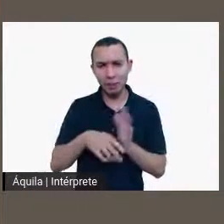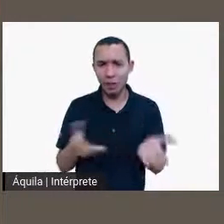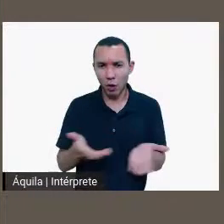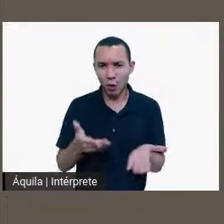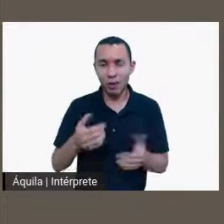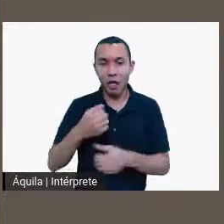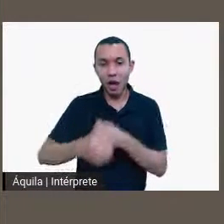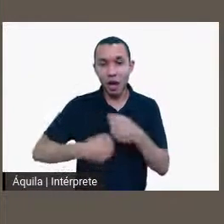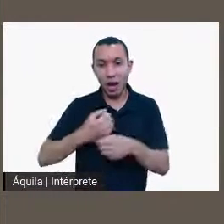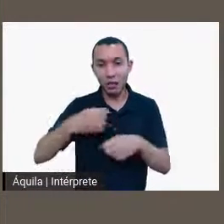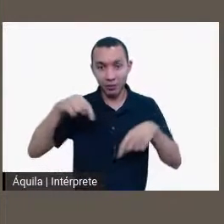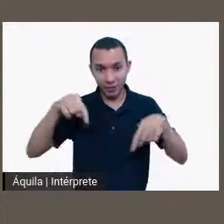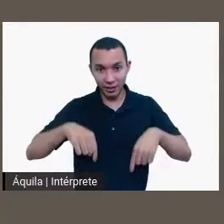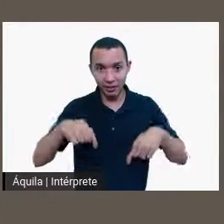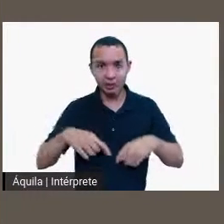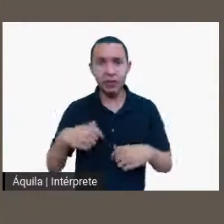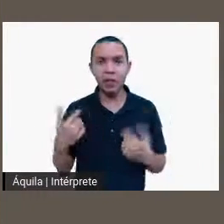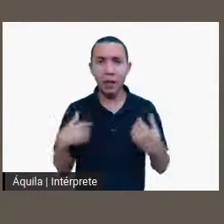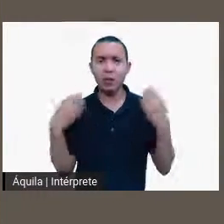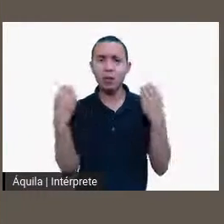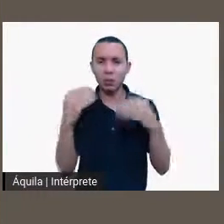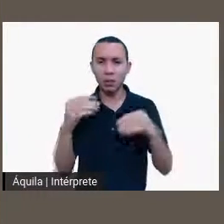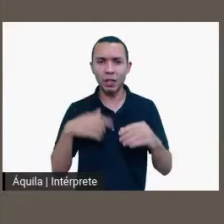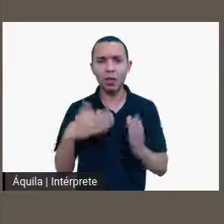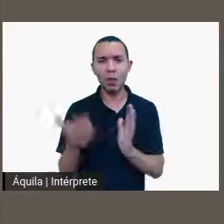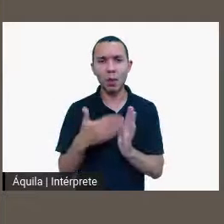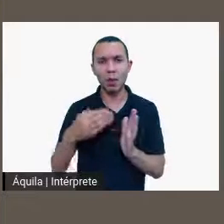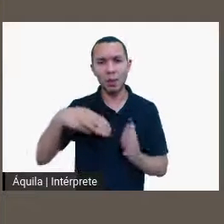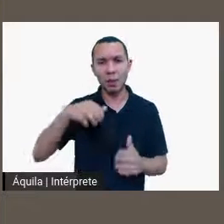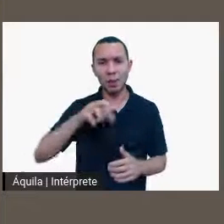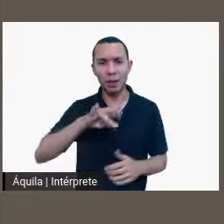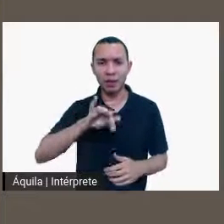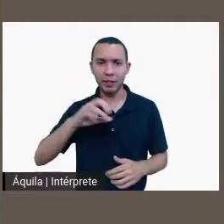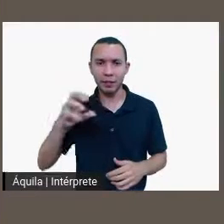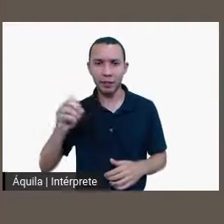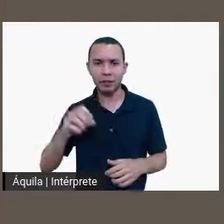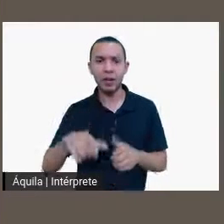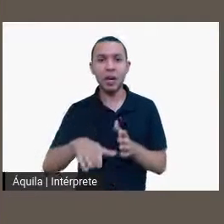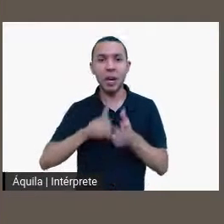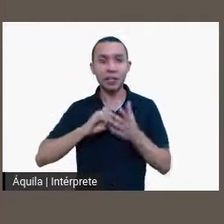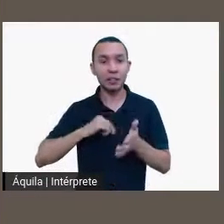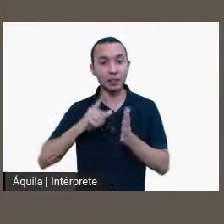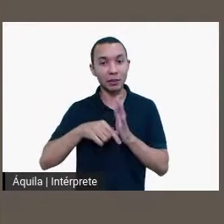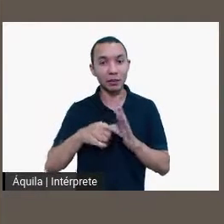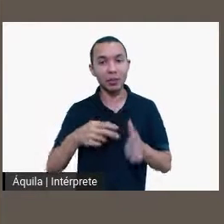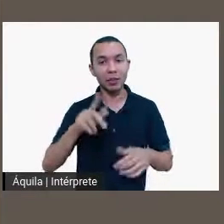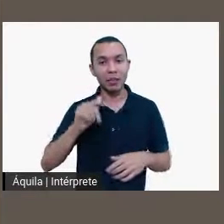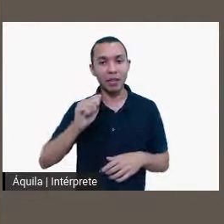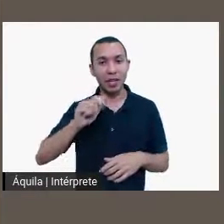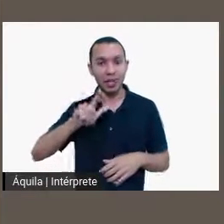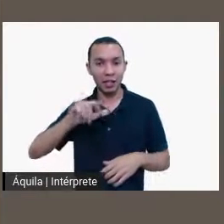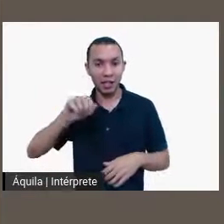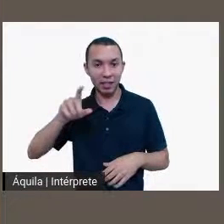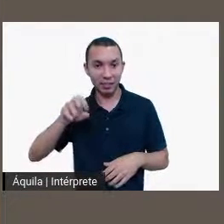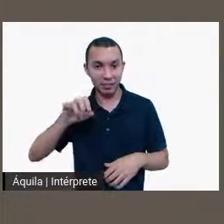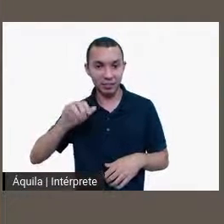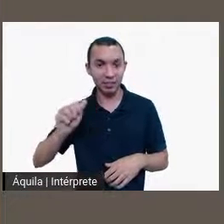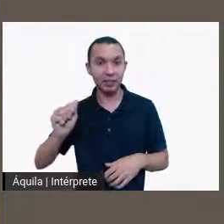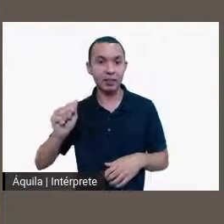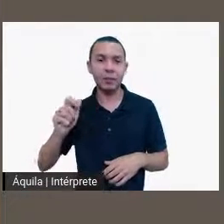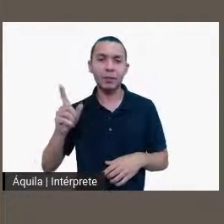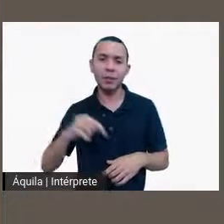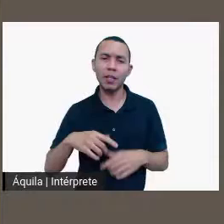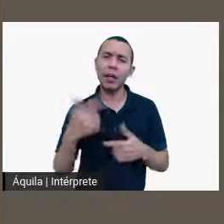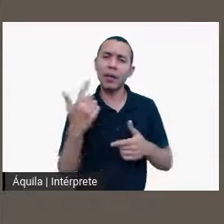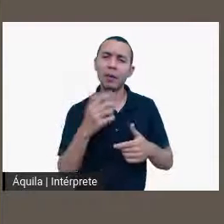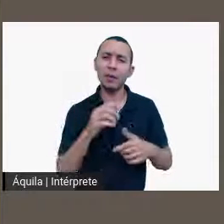Heloísa mencionou, eu publiquei o livro Mário Peixoto, Antes e Depois de Limite, pela iGaláxia, no qual procurei iniciar uma